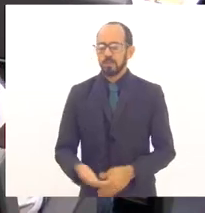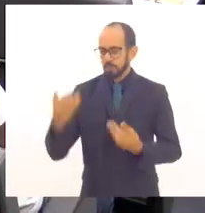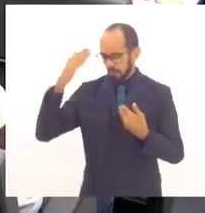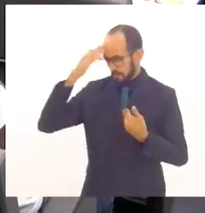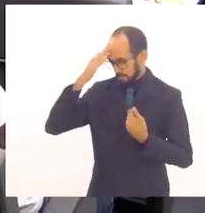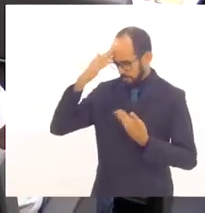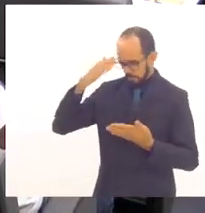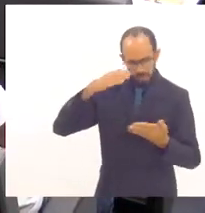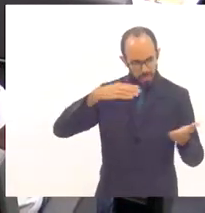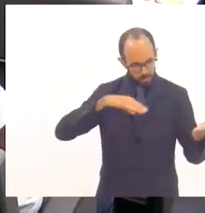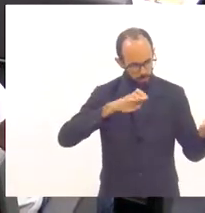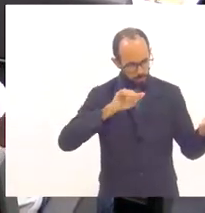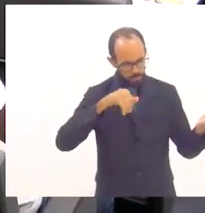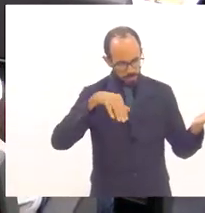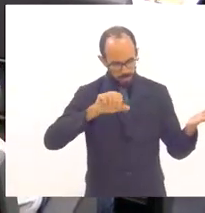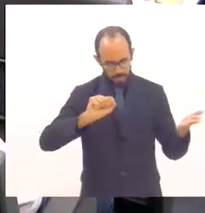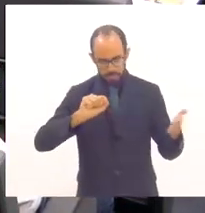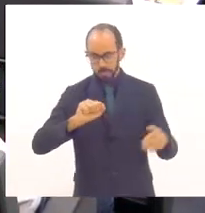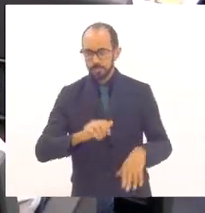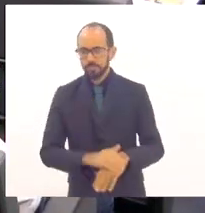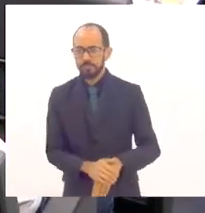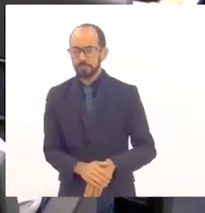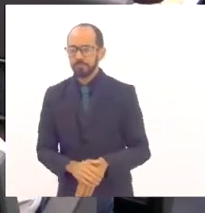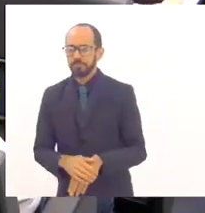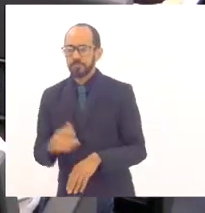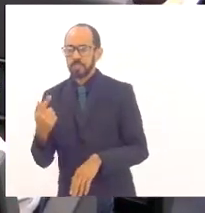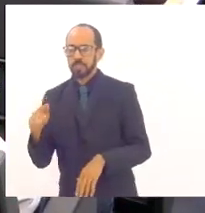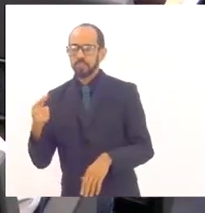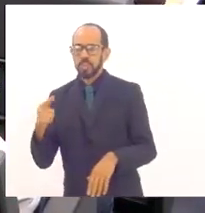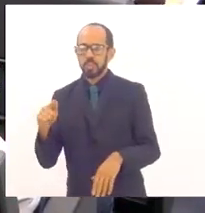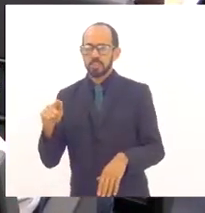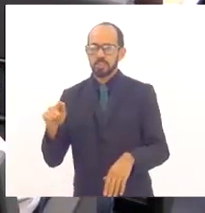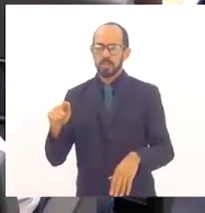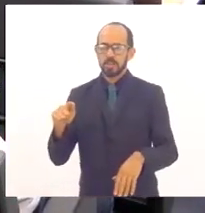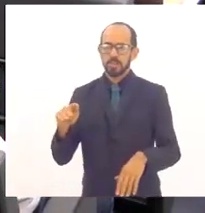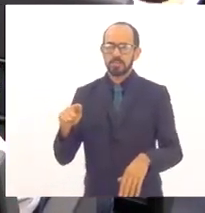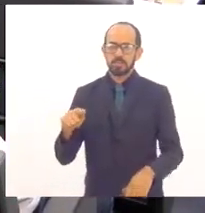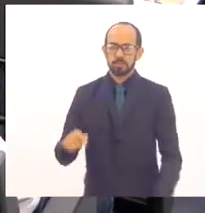Obrigado, Bianca Silva, da gerência.